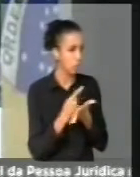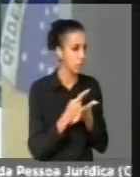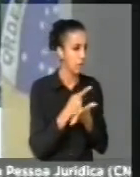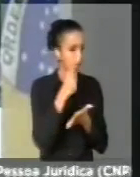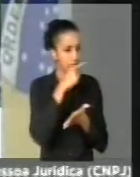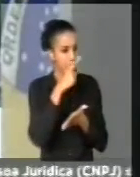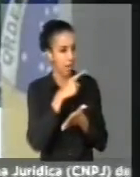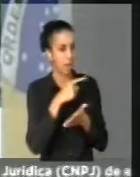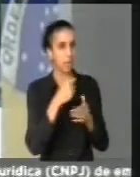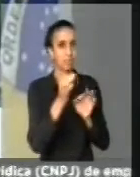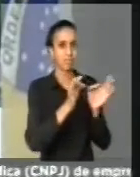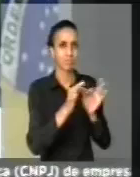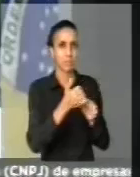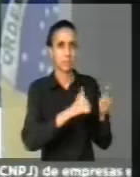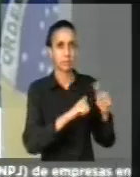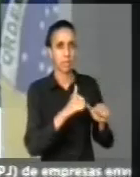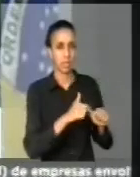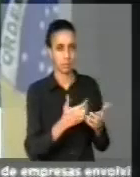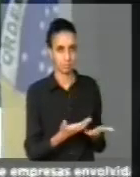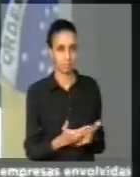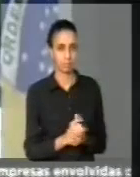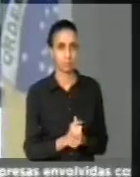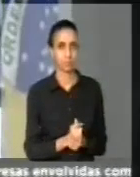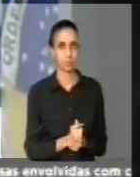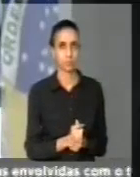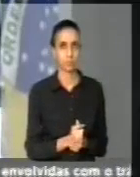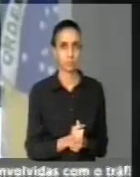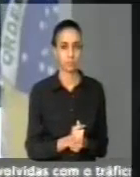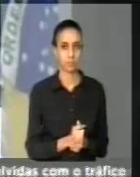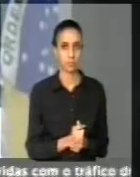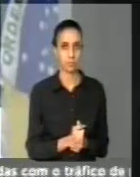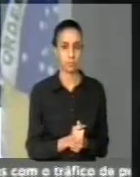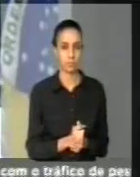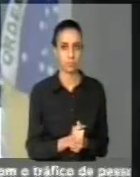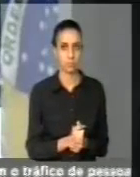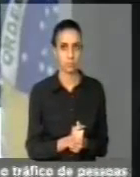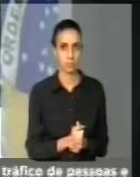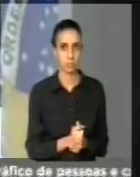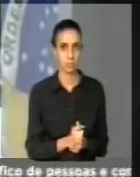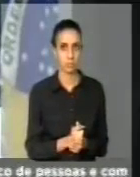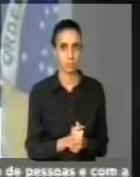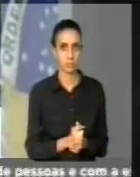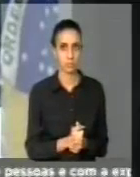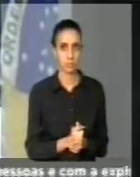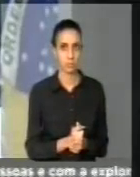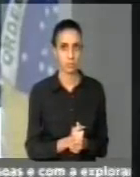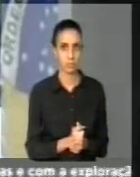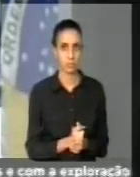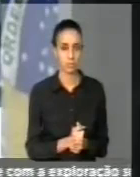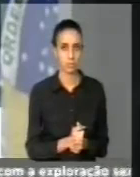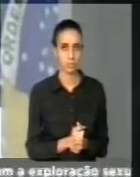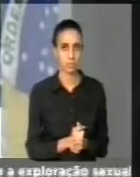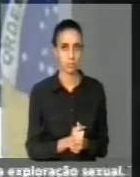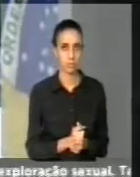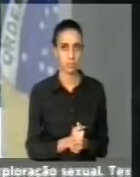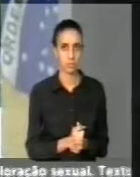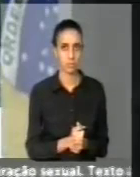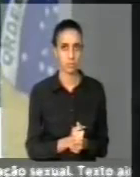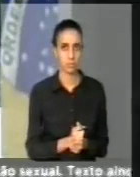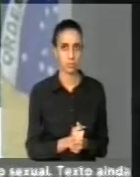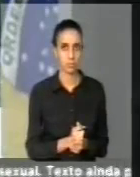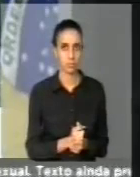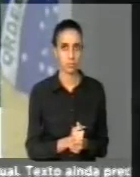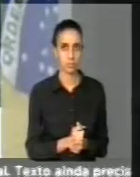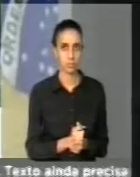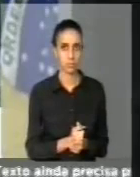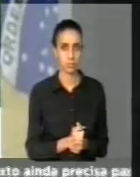tivesse aprovado. Essa, para mim, meu caro Paulo Rebelo de Castro, foi um